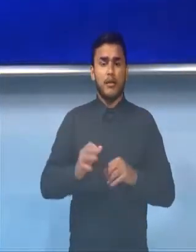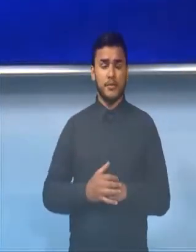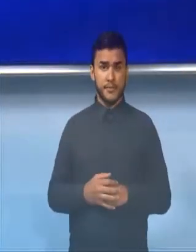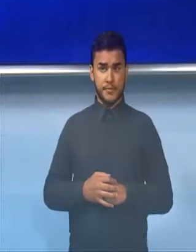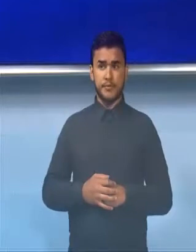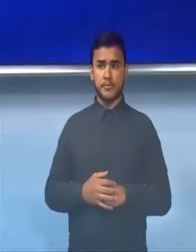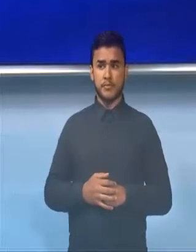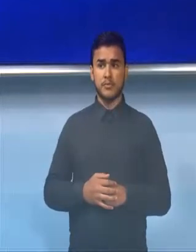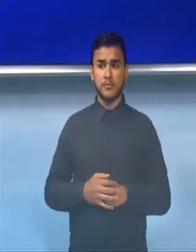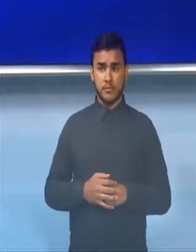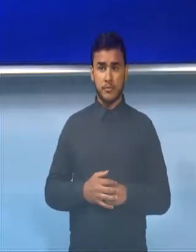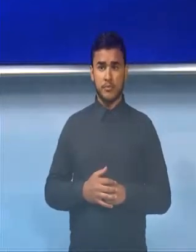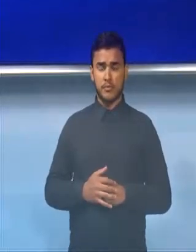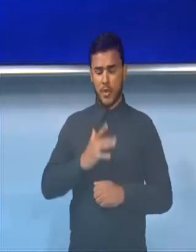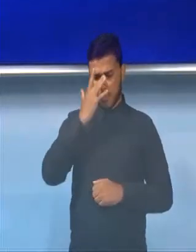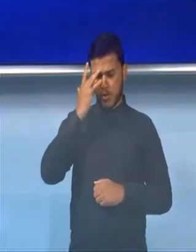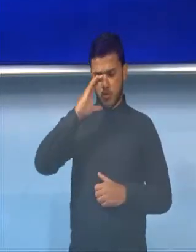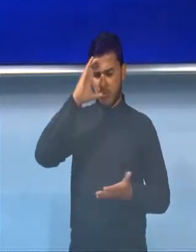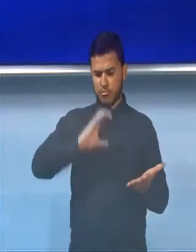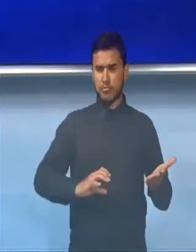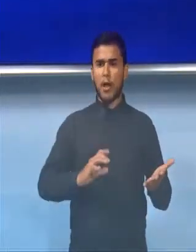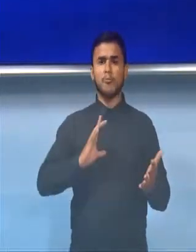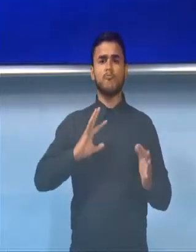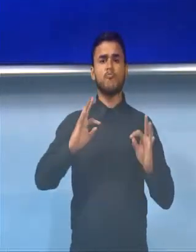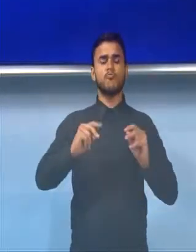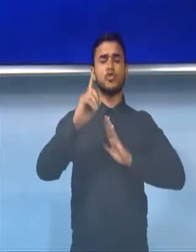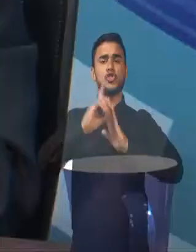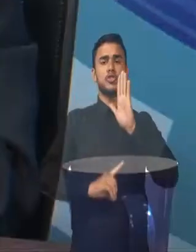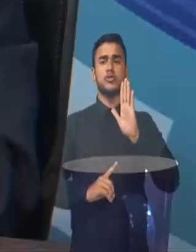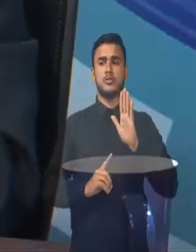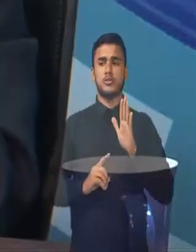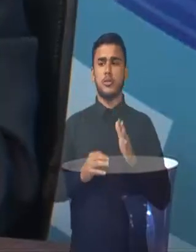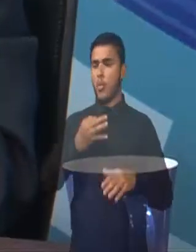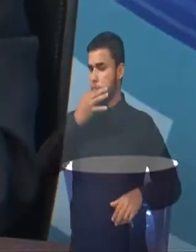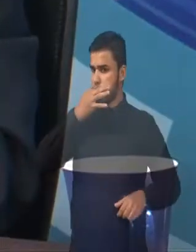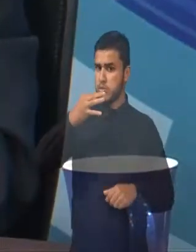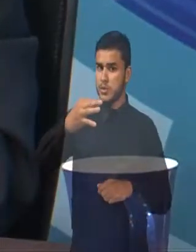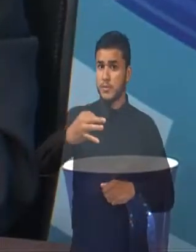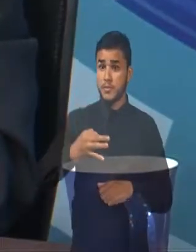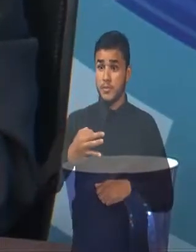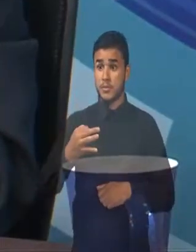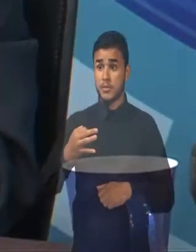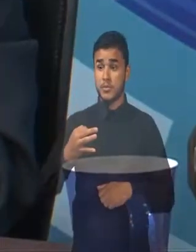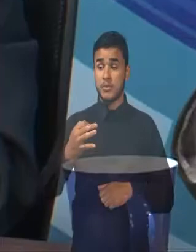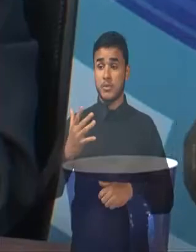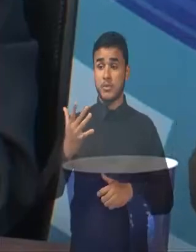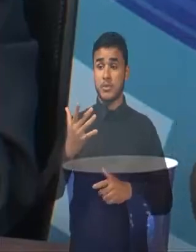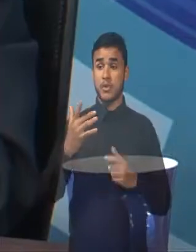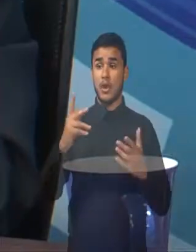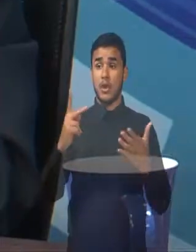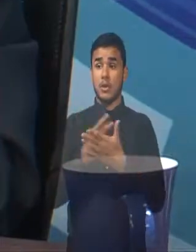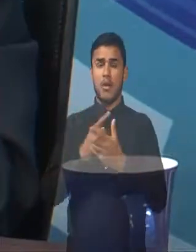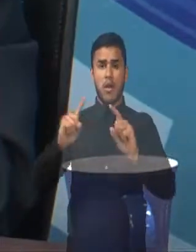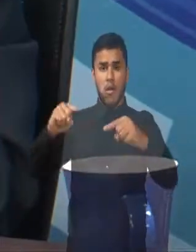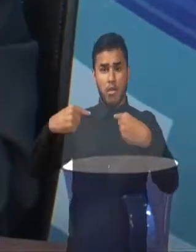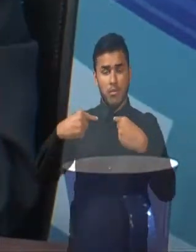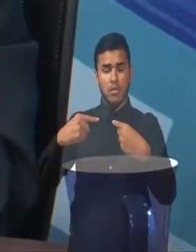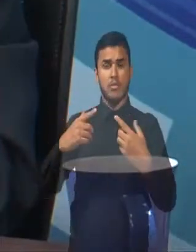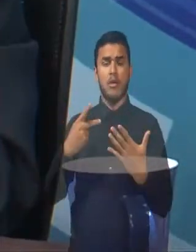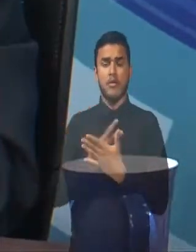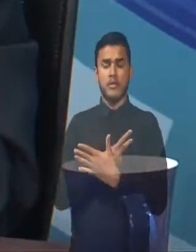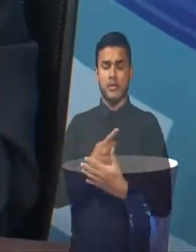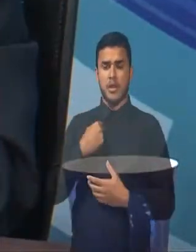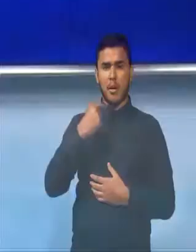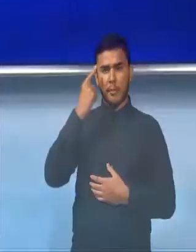do intocável, todo mundo ser intocável, todo mundo... Quer dizer, você não tem mais direito de crítica, porque se você fizer crítica, fere a tripa, como se diz